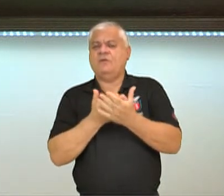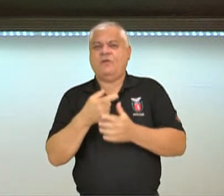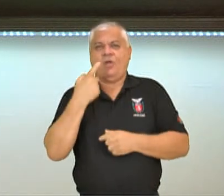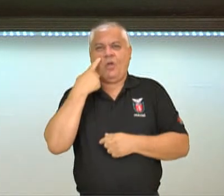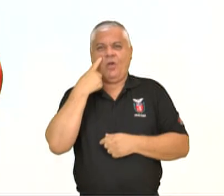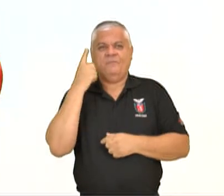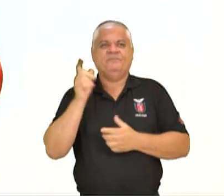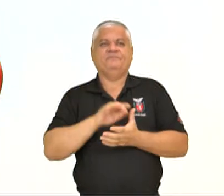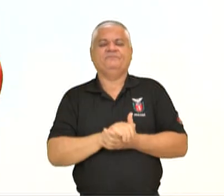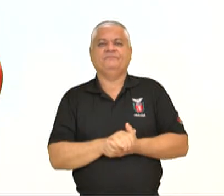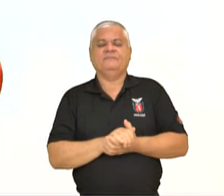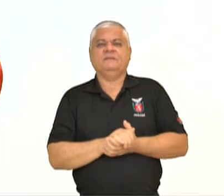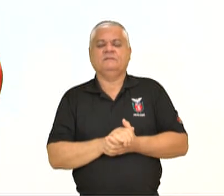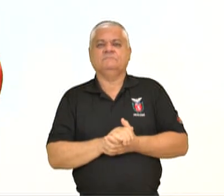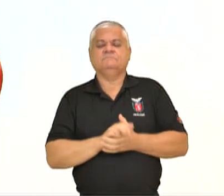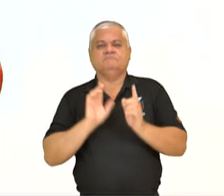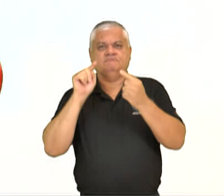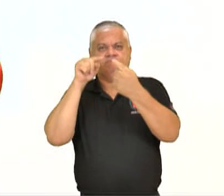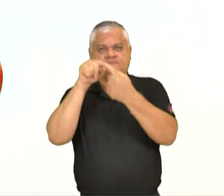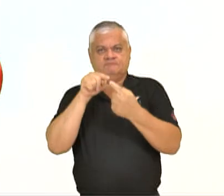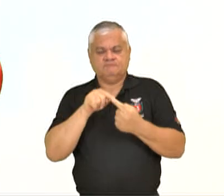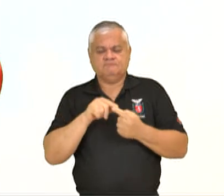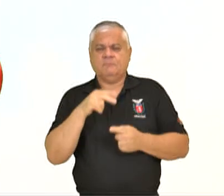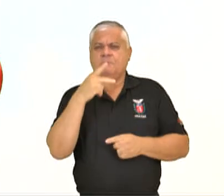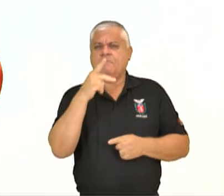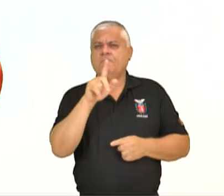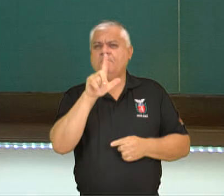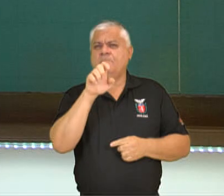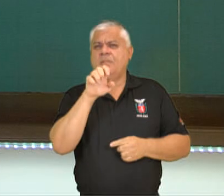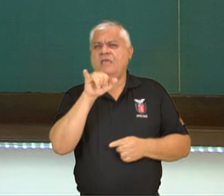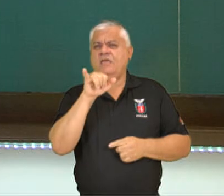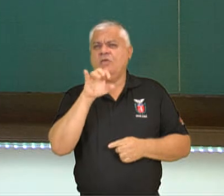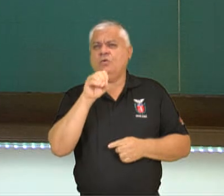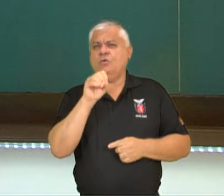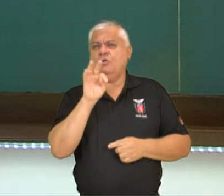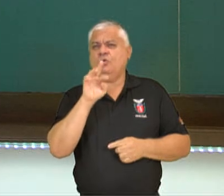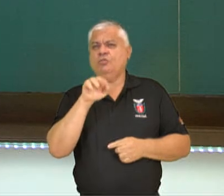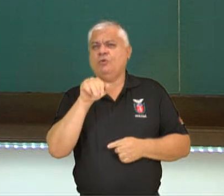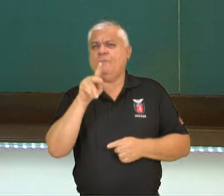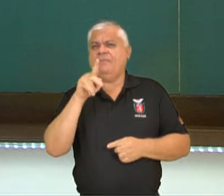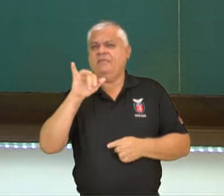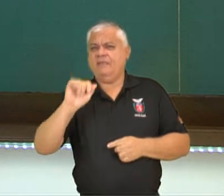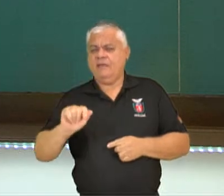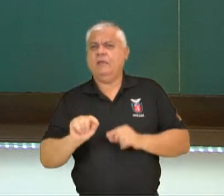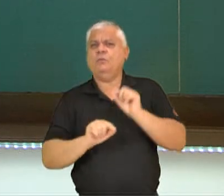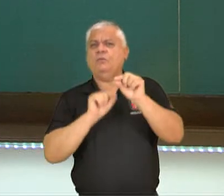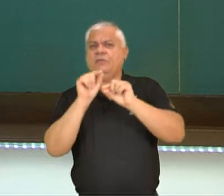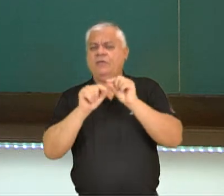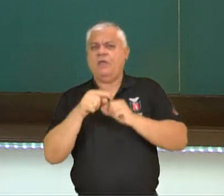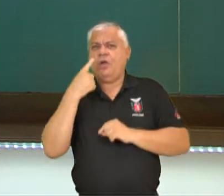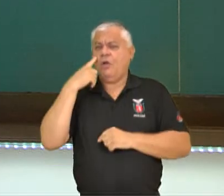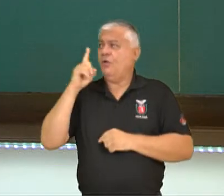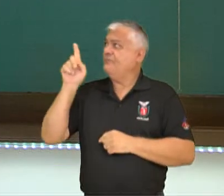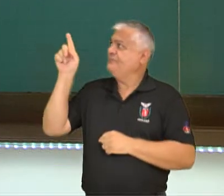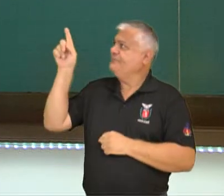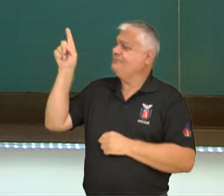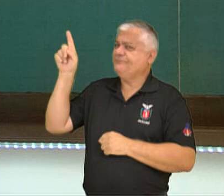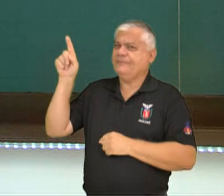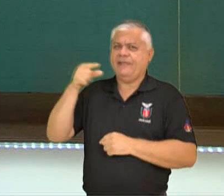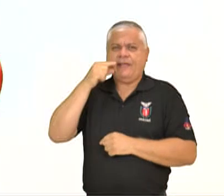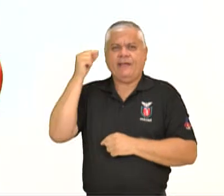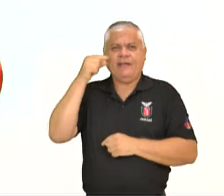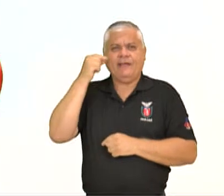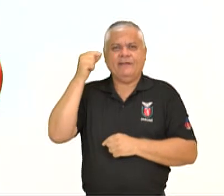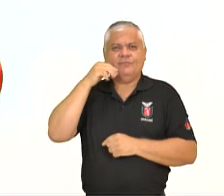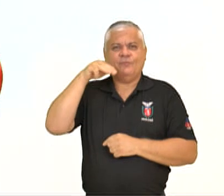só, fixar os conteúdos sobre pleiotropia, que a gente estudou na aula passada. Aqui eu trouxe para vocês o Mike. Esse gato aqui